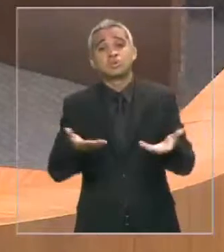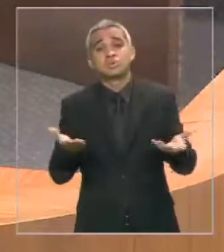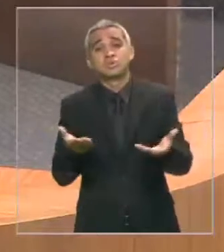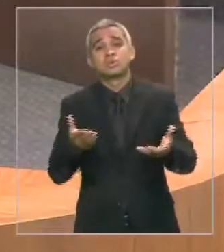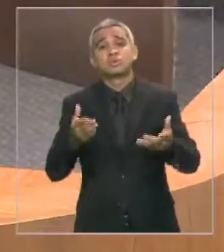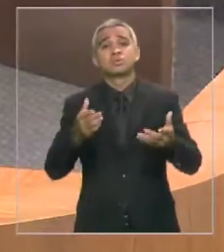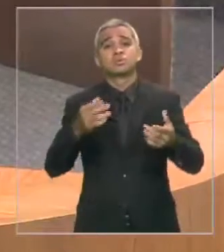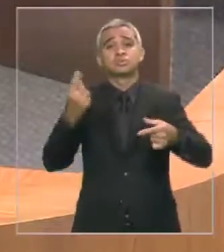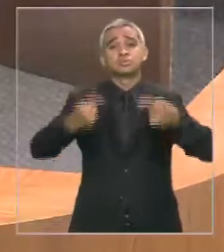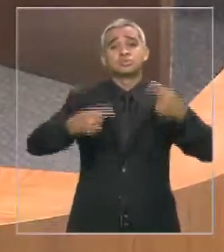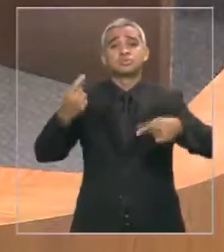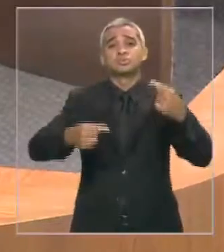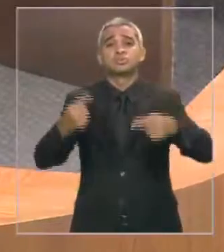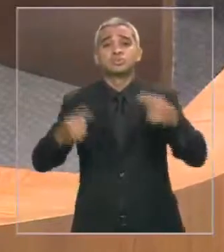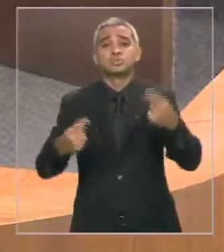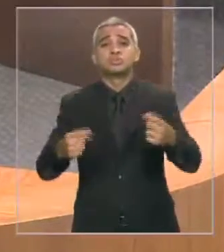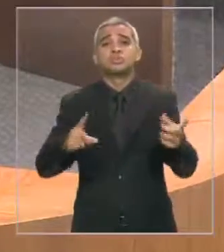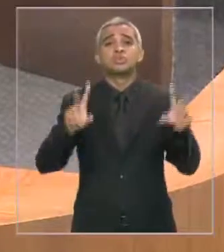medidas provisórias.